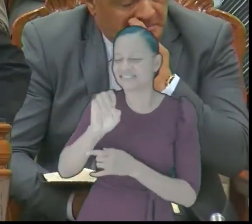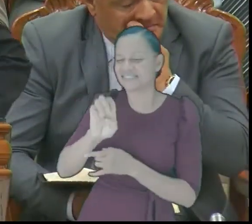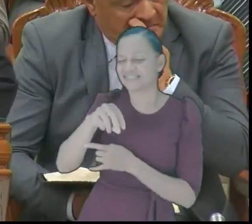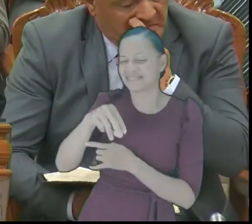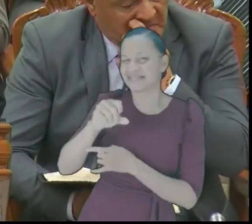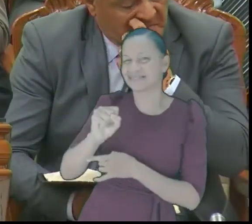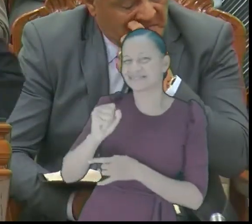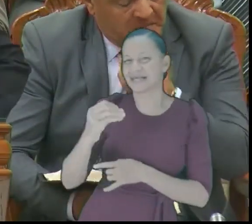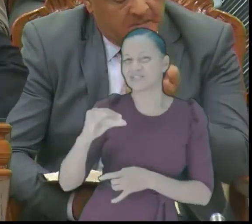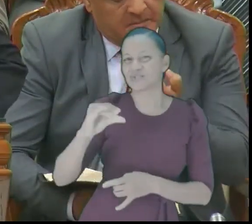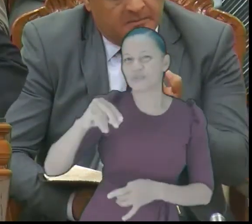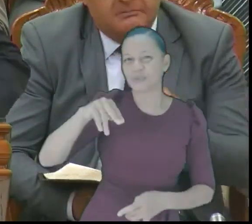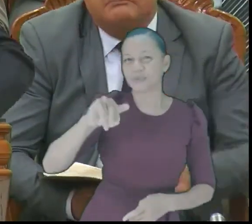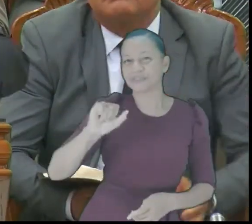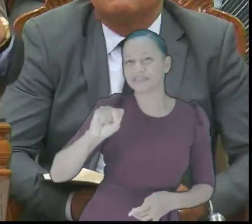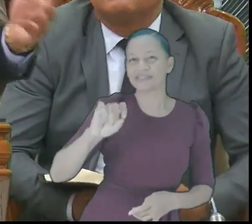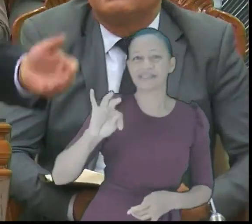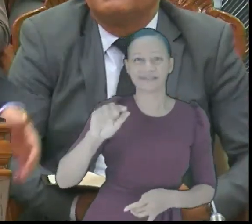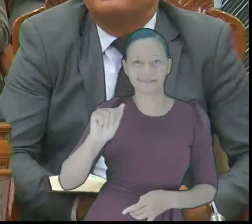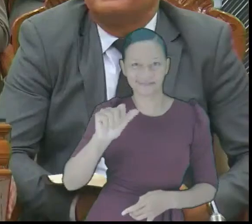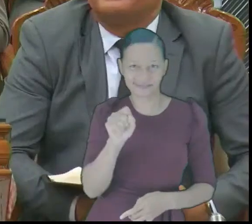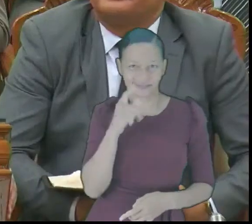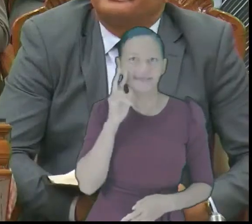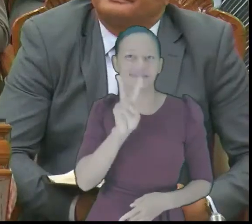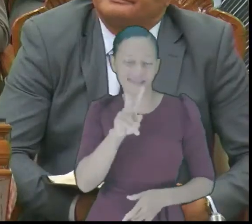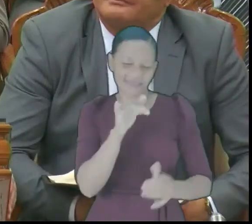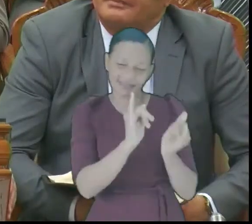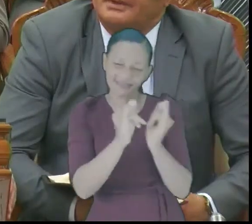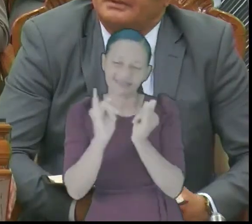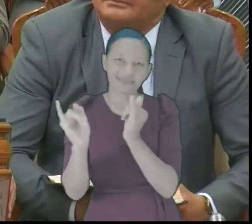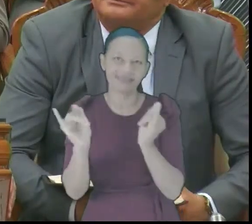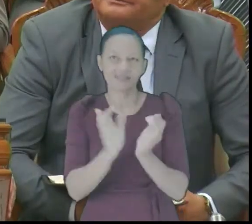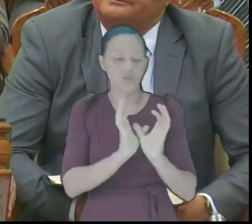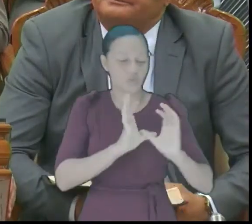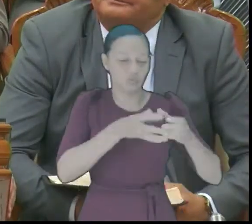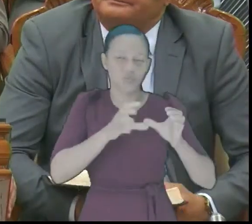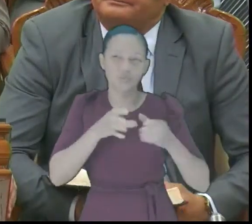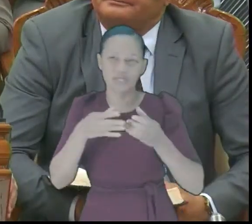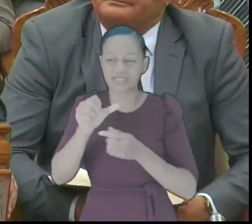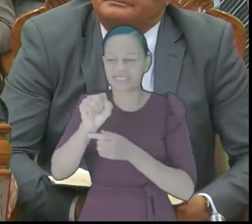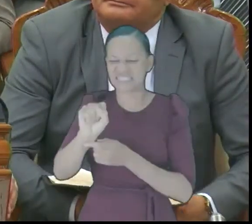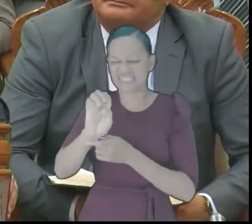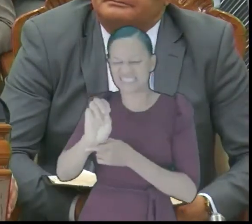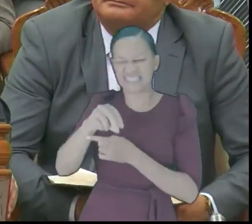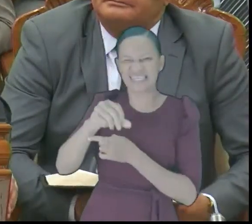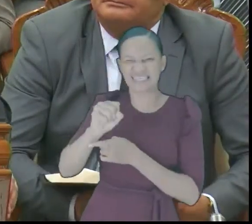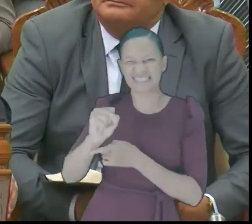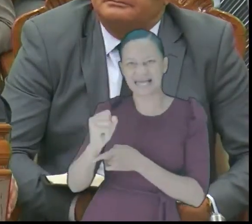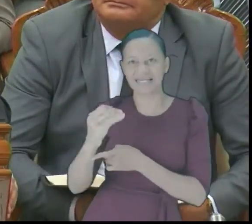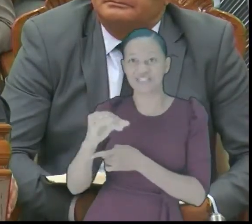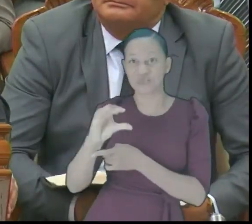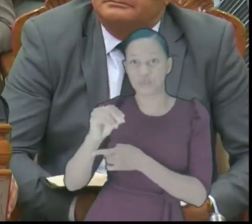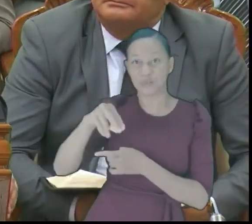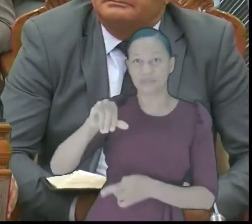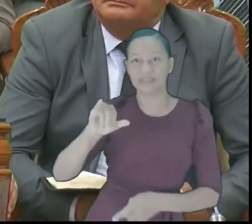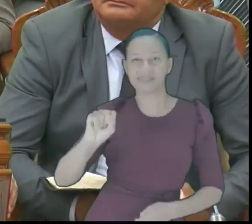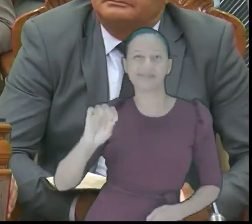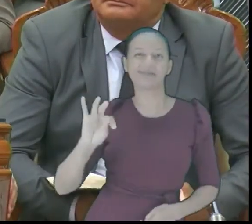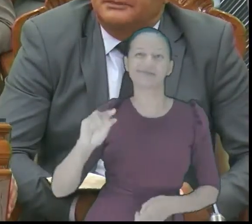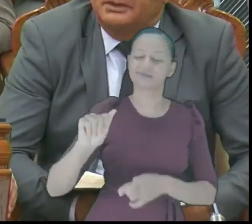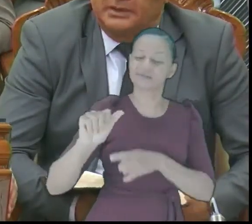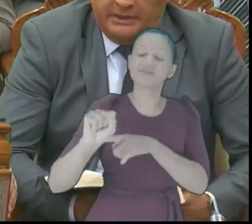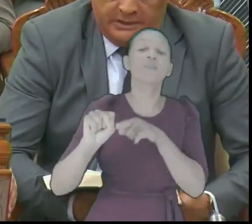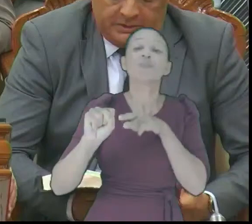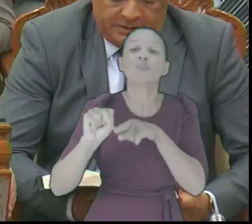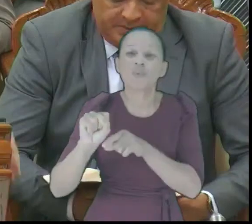Quem são os cessacionistas? Você vai ver na internet grupos cessacionistas. Quem são os cessacionistas? São aqueles